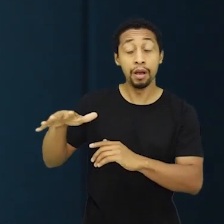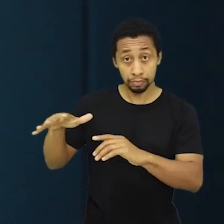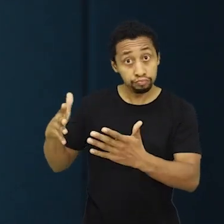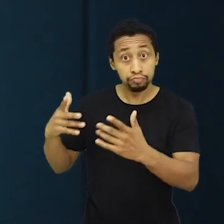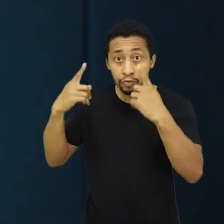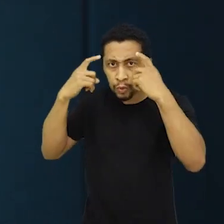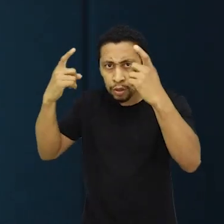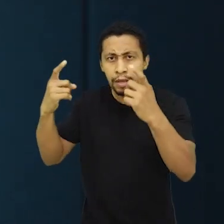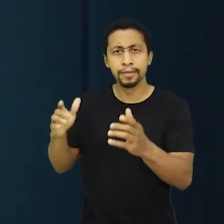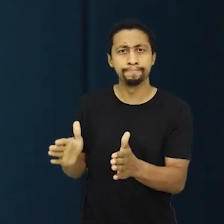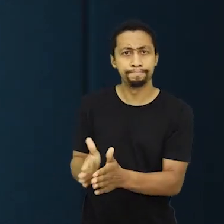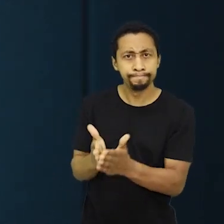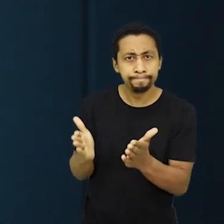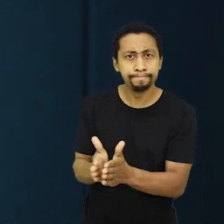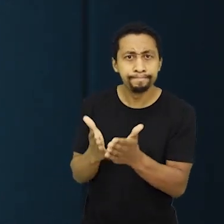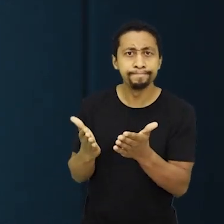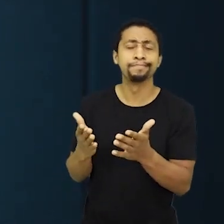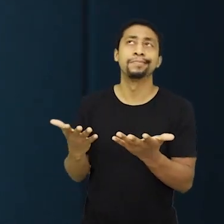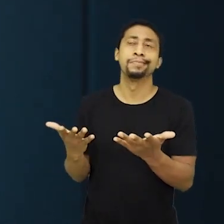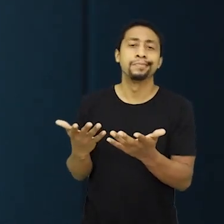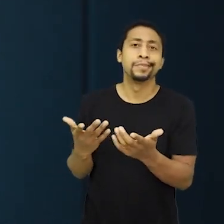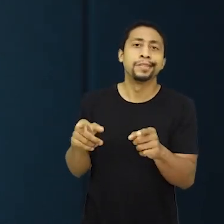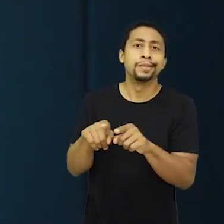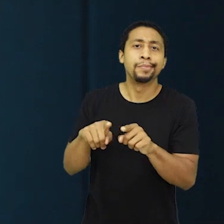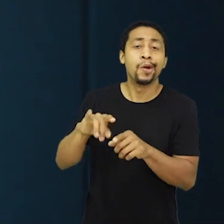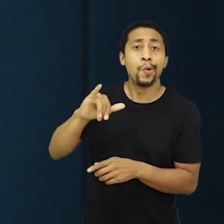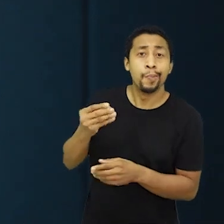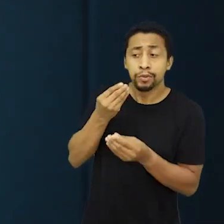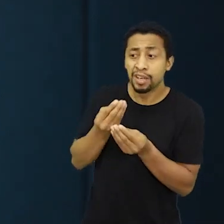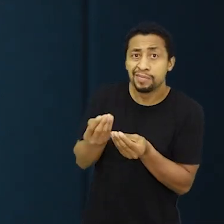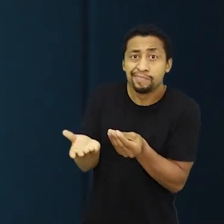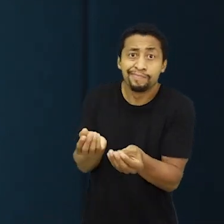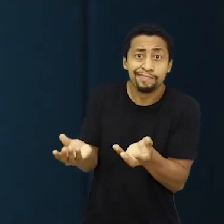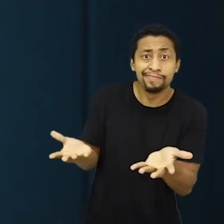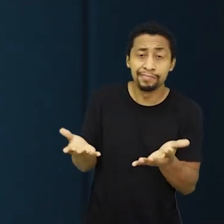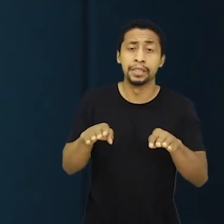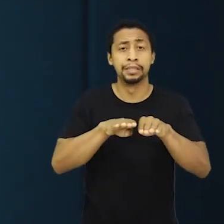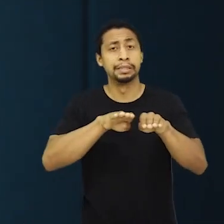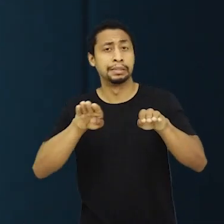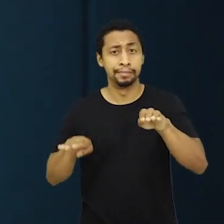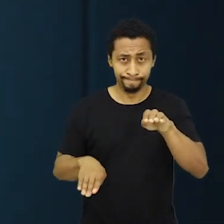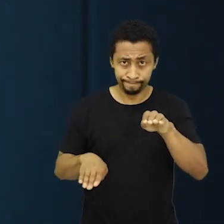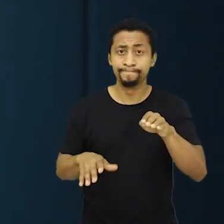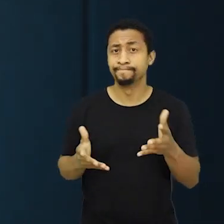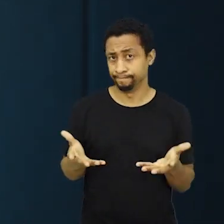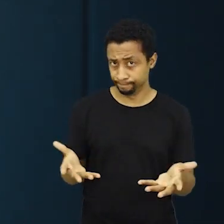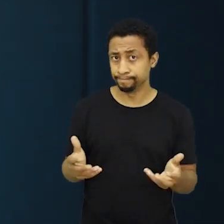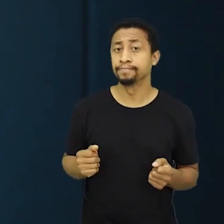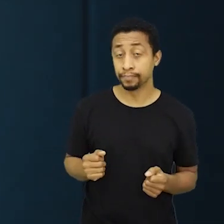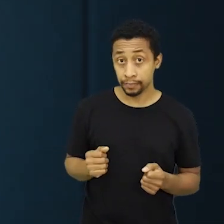da pobreza, da distribuição de oportunidades, das desigualdades. Então eu